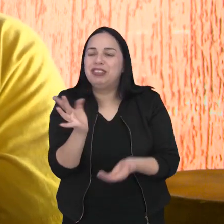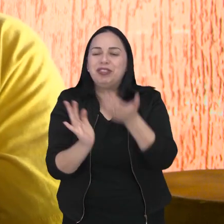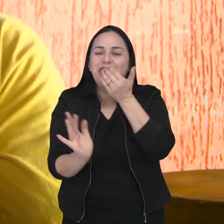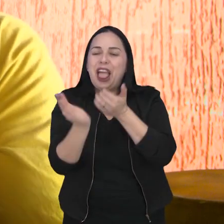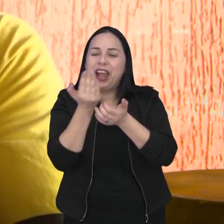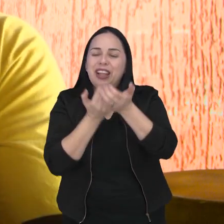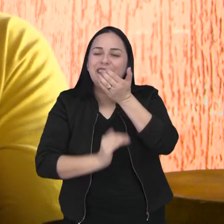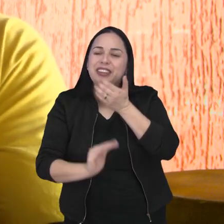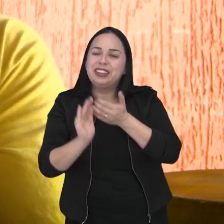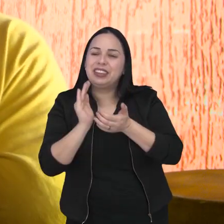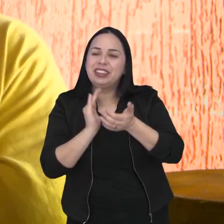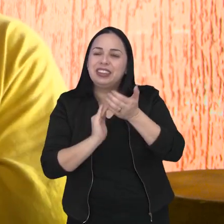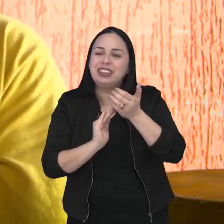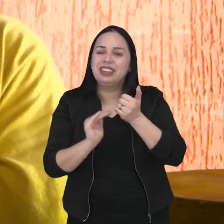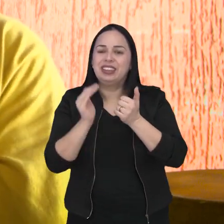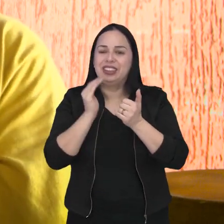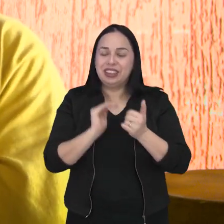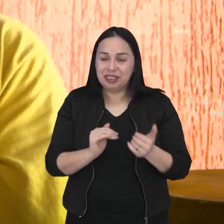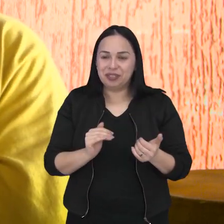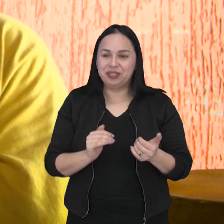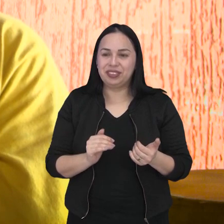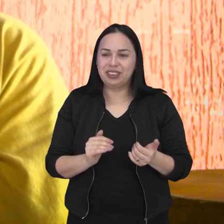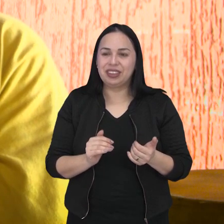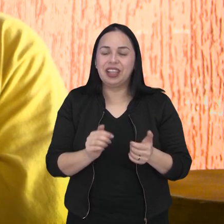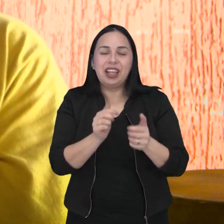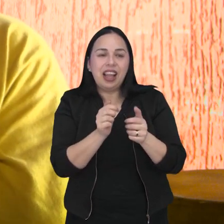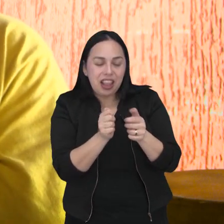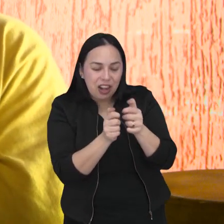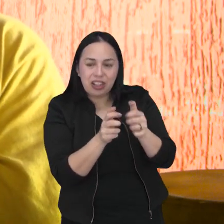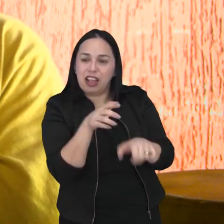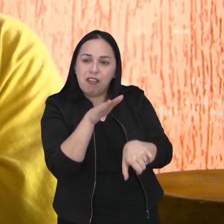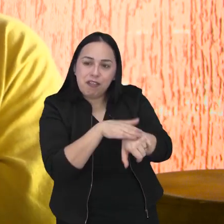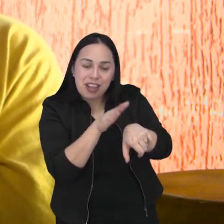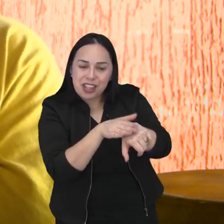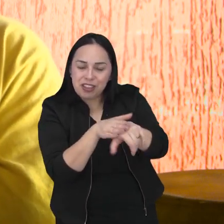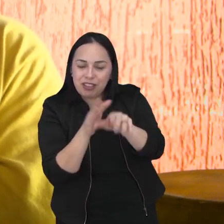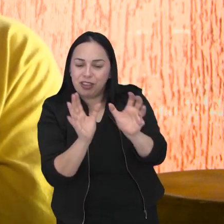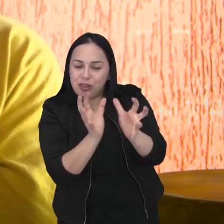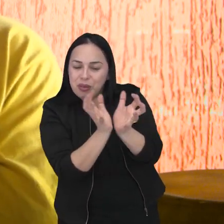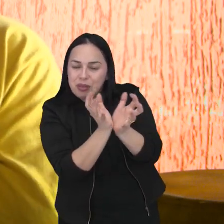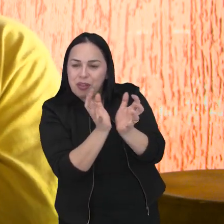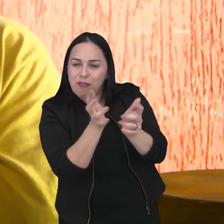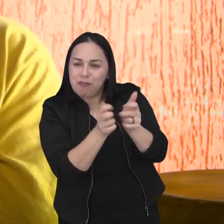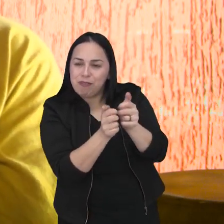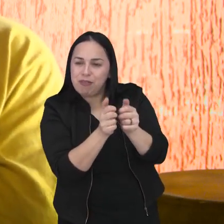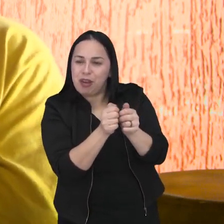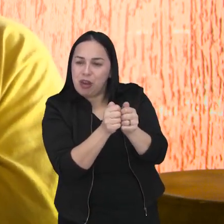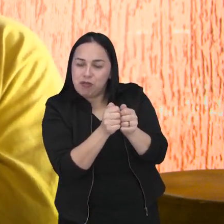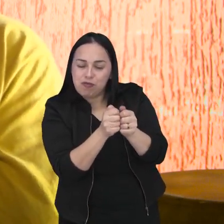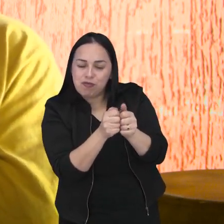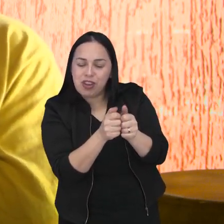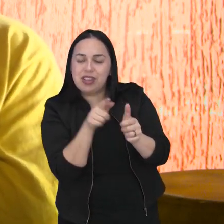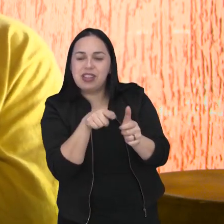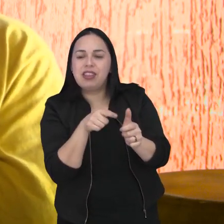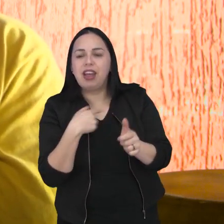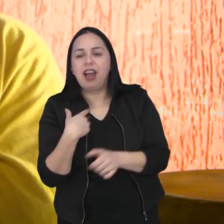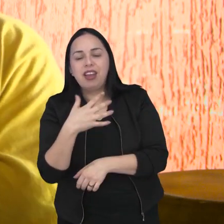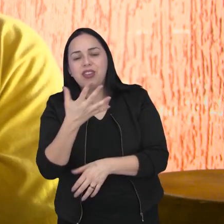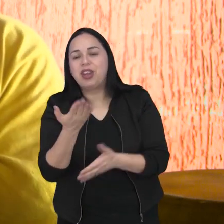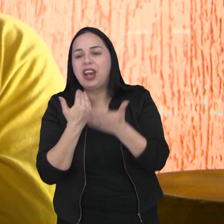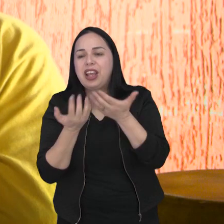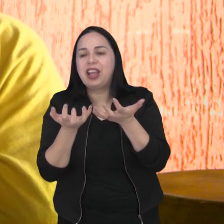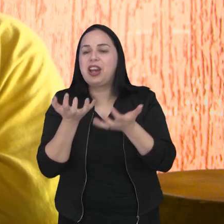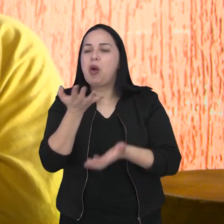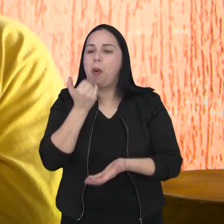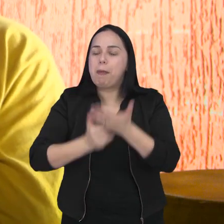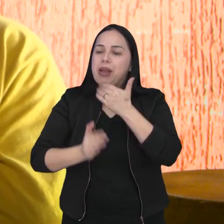era criança, mas era ficar ali comendo ali, né? Comendo. A hora que tinha a prova, a gente estava ali, né? E então